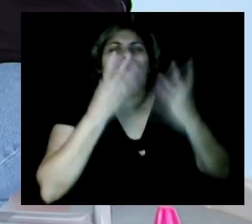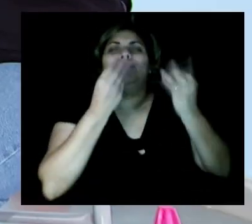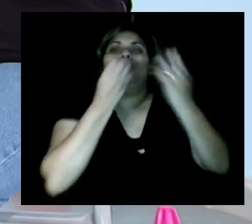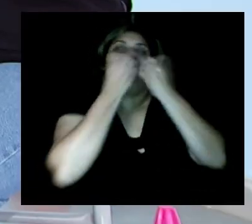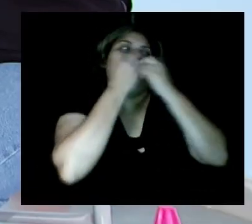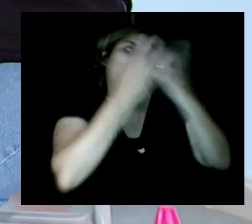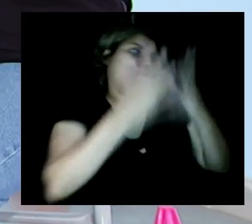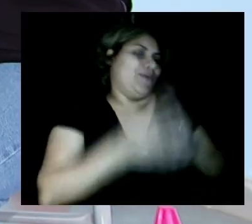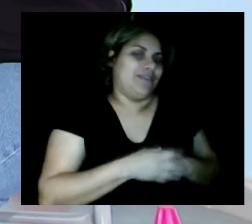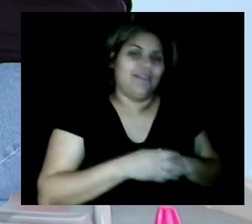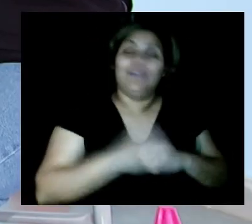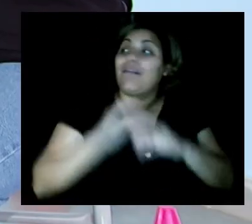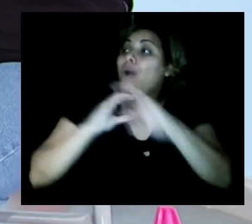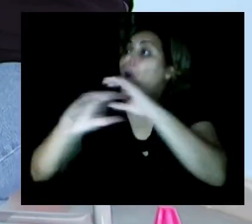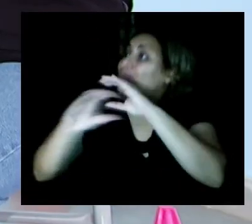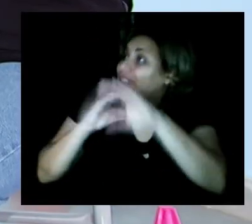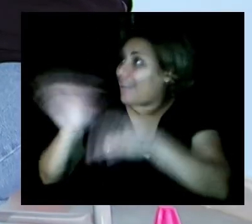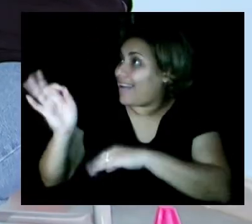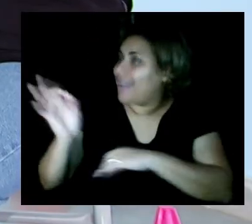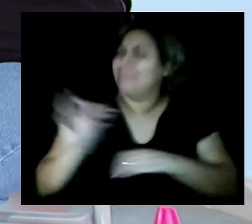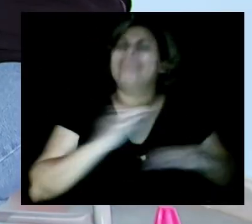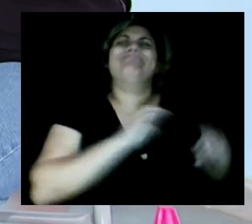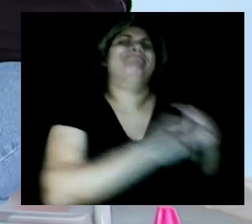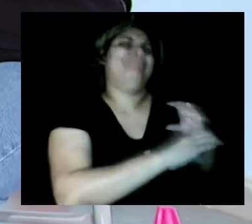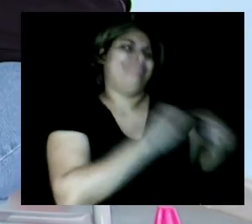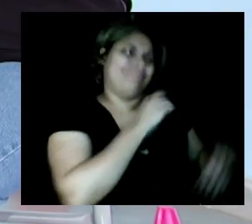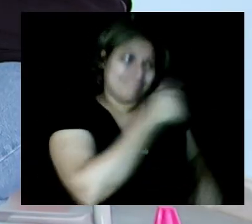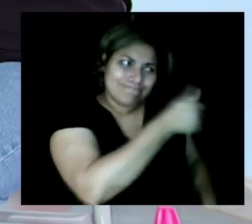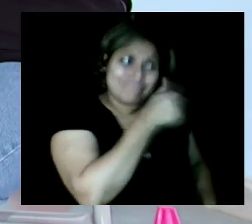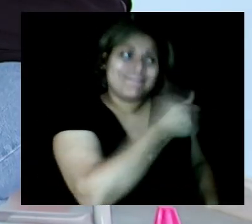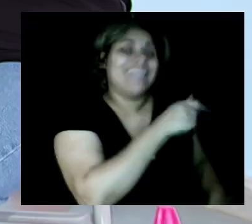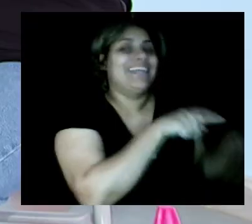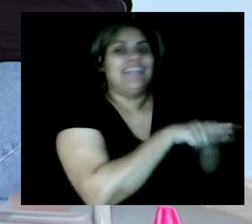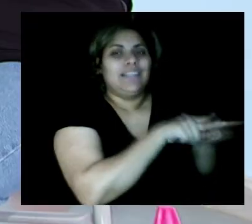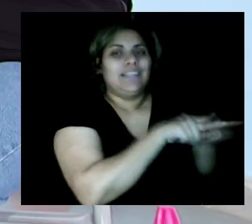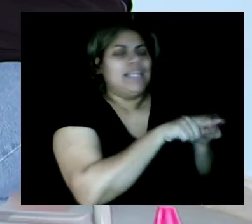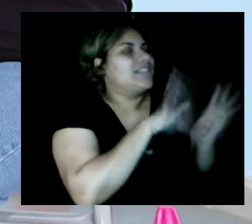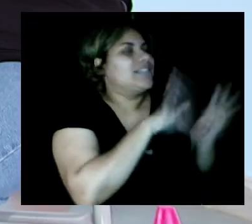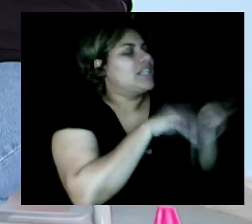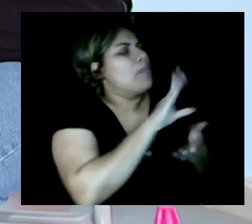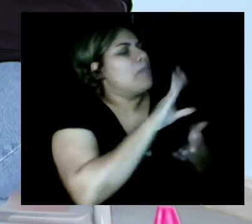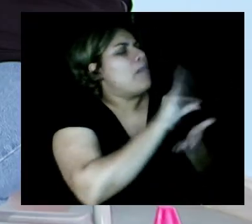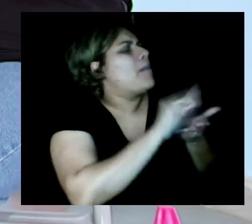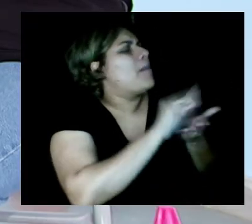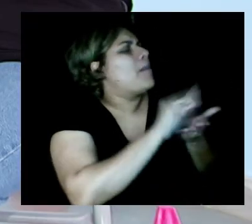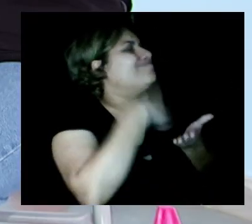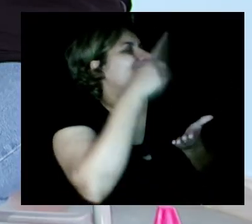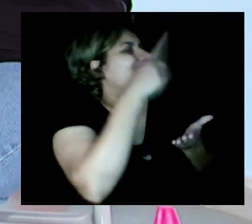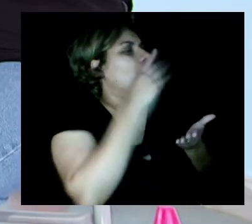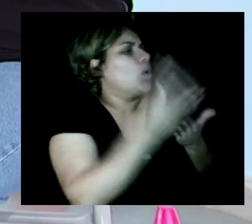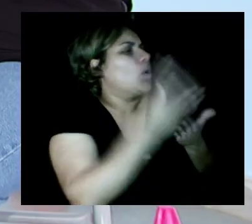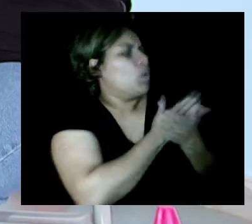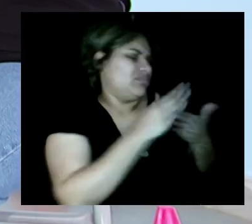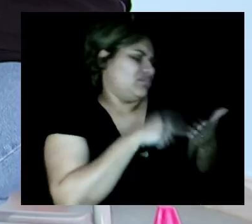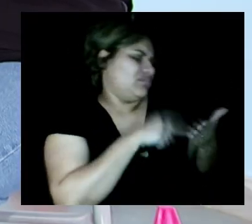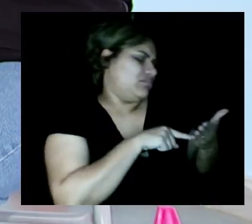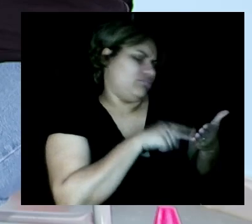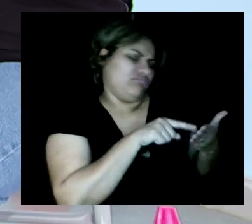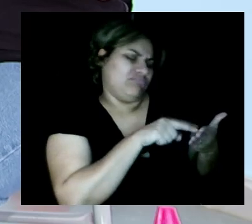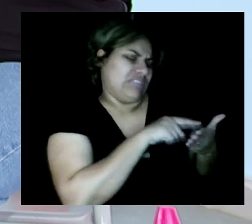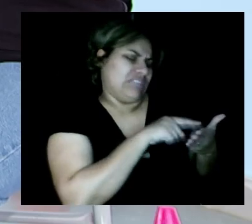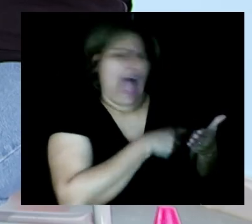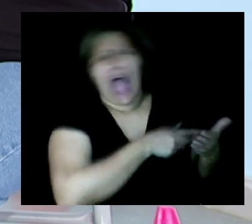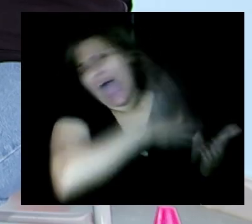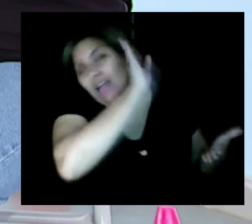né? Se comunicar. Ou até mesmo os não verbais, né? De apontar o que eu quero, né? Apontar, eu quero isso, eu